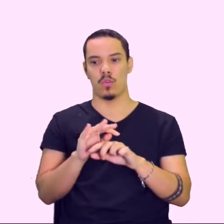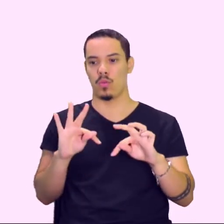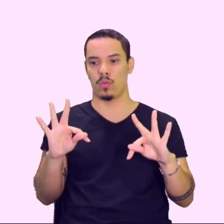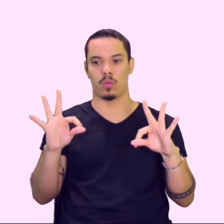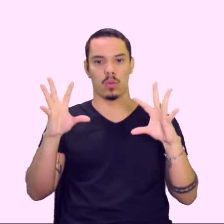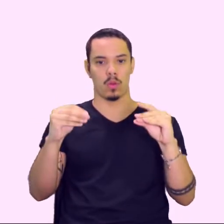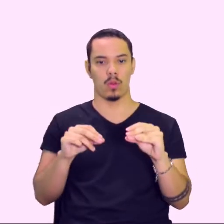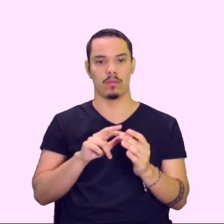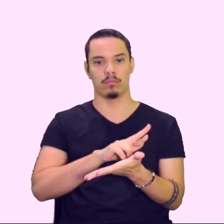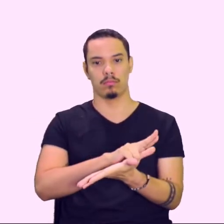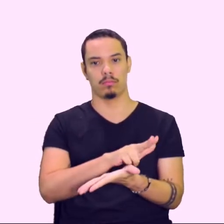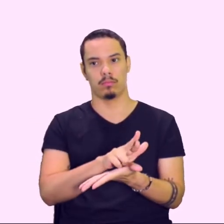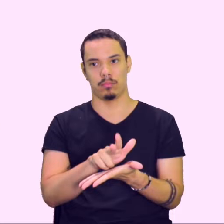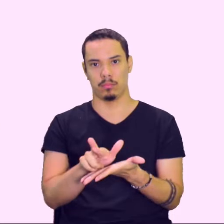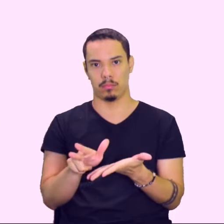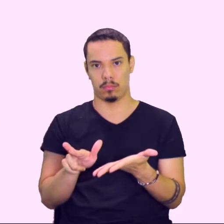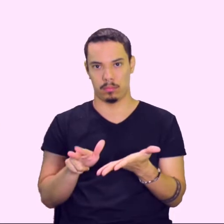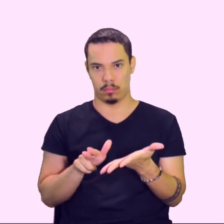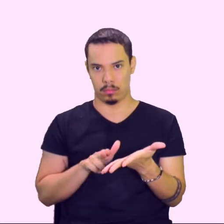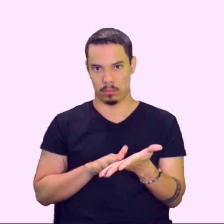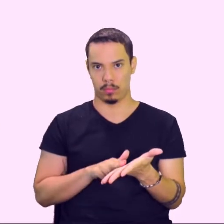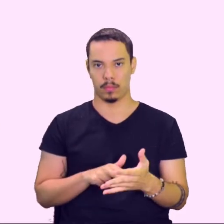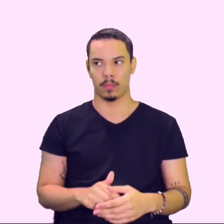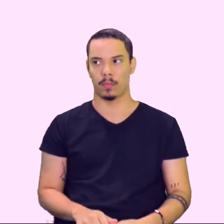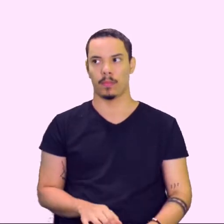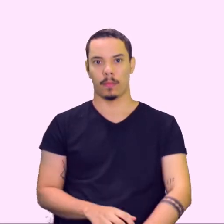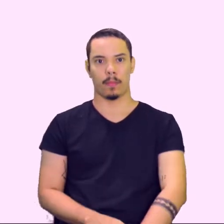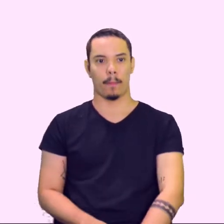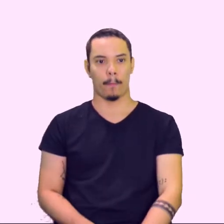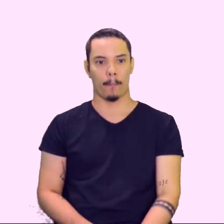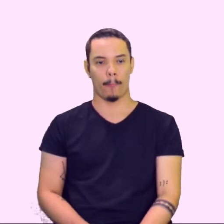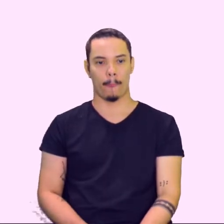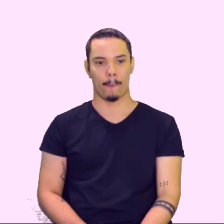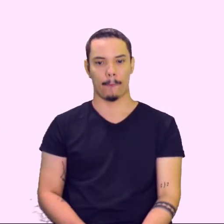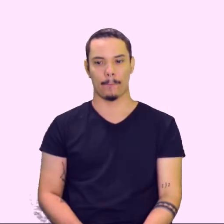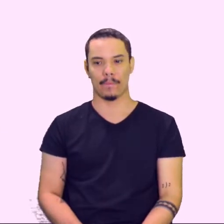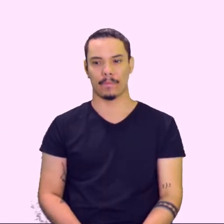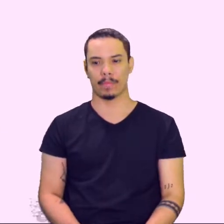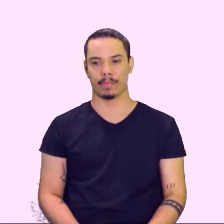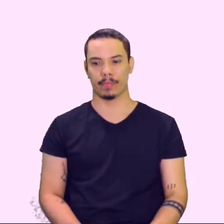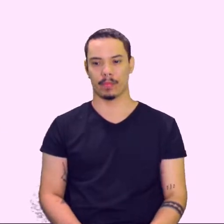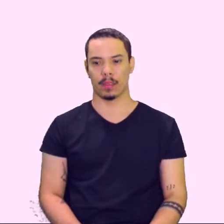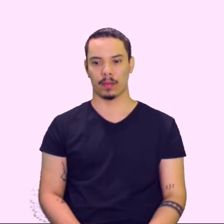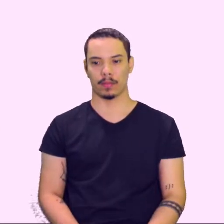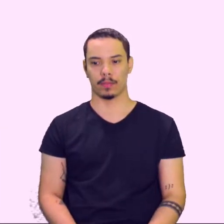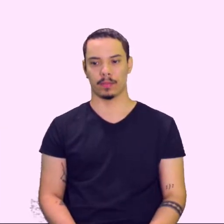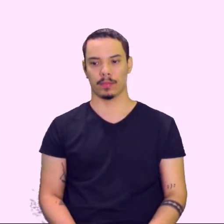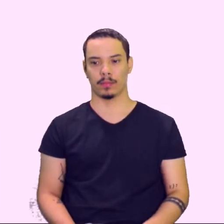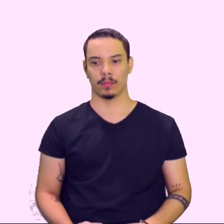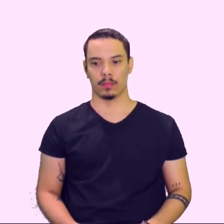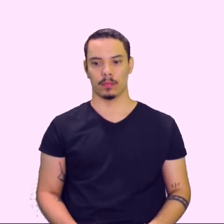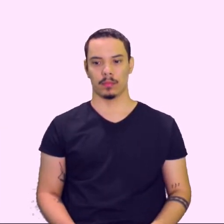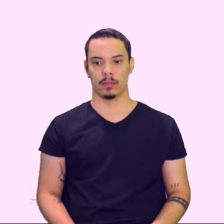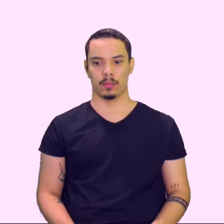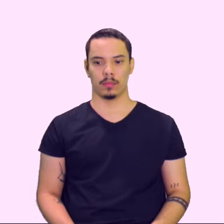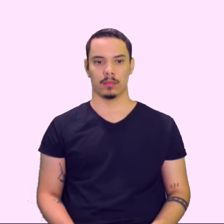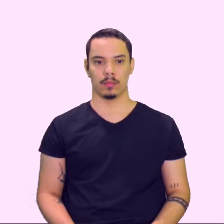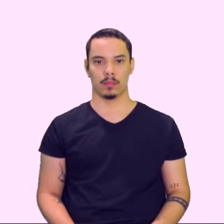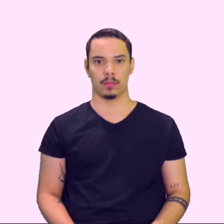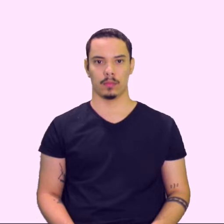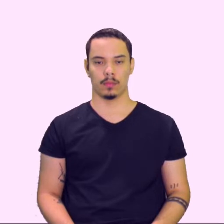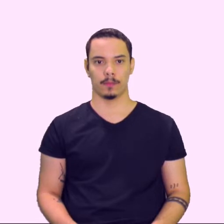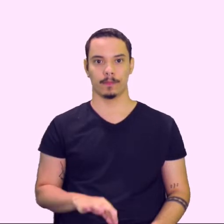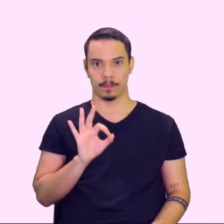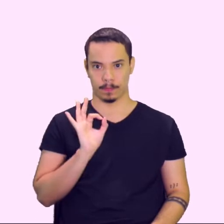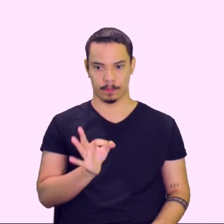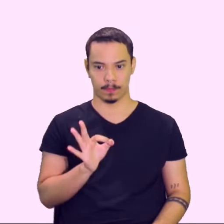diversidade biológica. Então, essas são as reservas biológicas. Tem proteção integral também. Beleza, galera. Fique